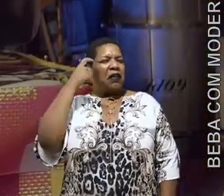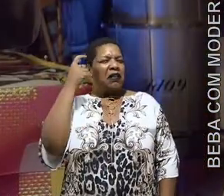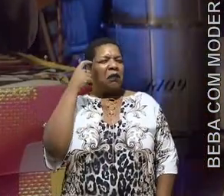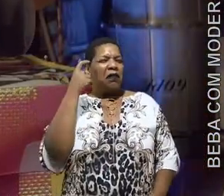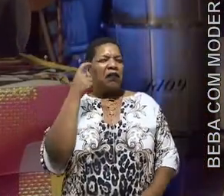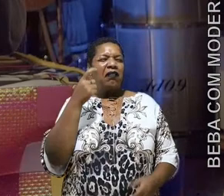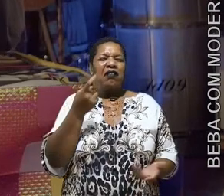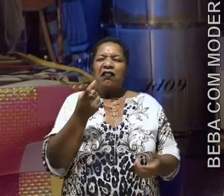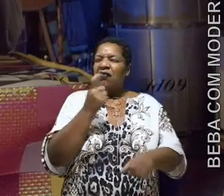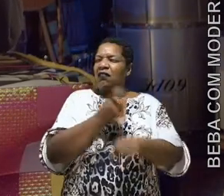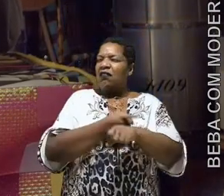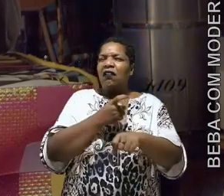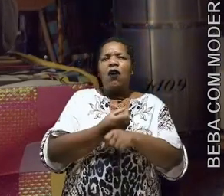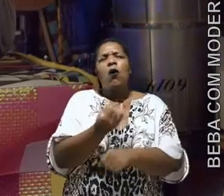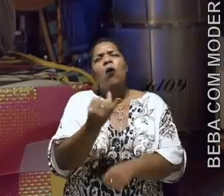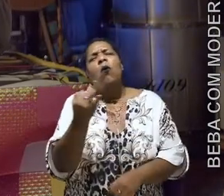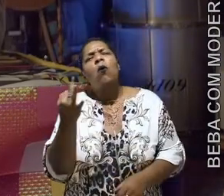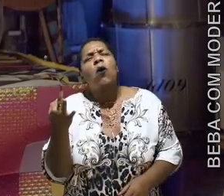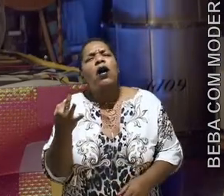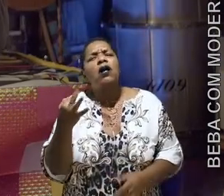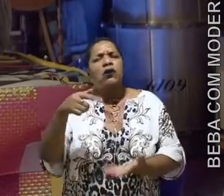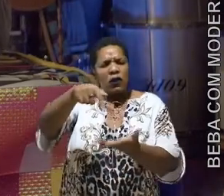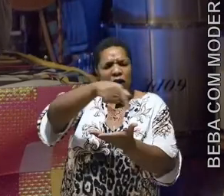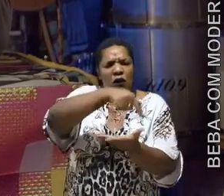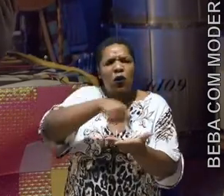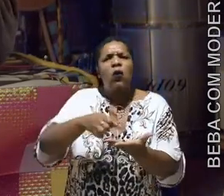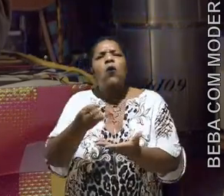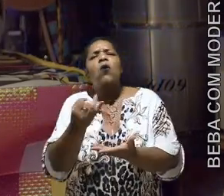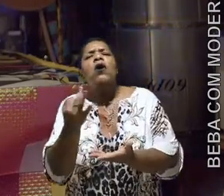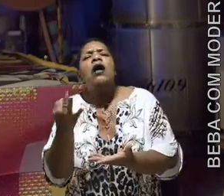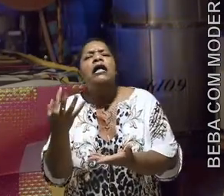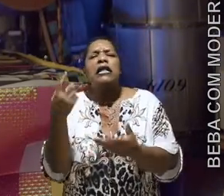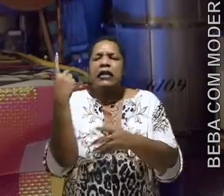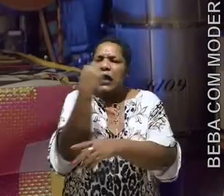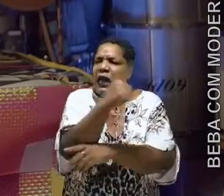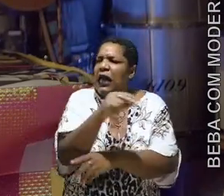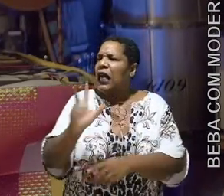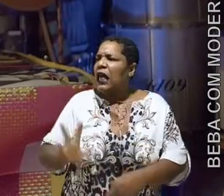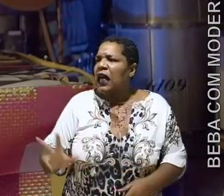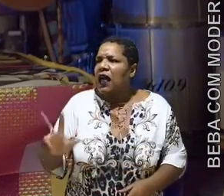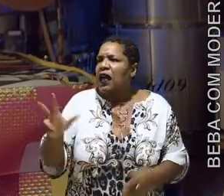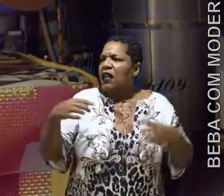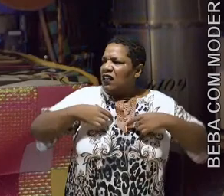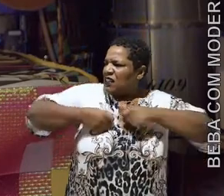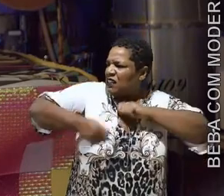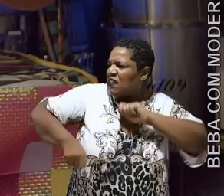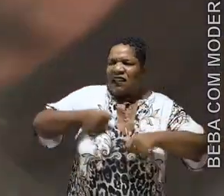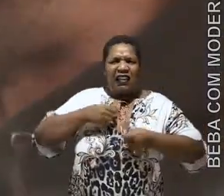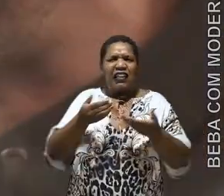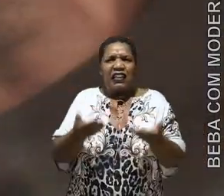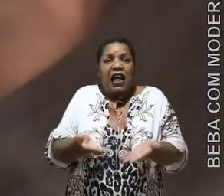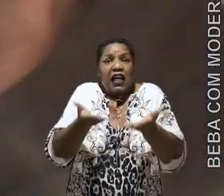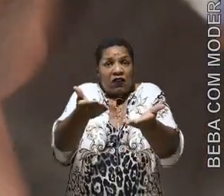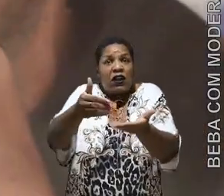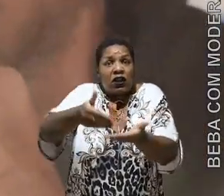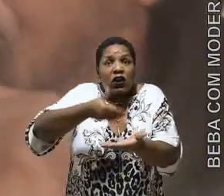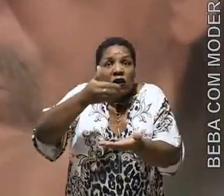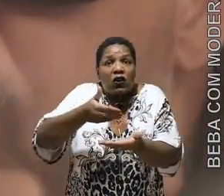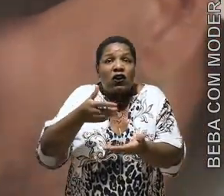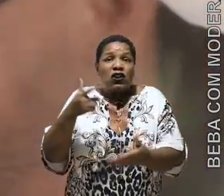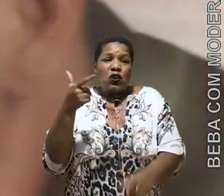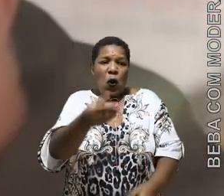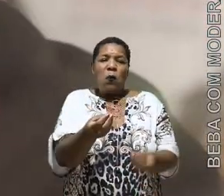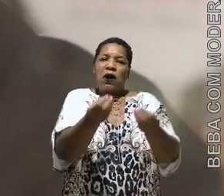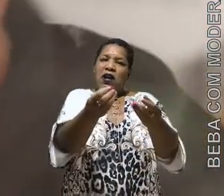pensamento primata a quilômetros quantas quebradas qualquer roupa rasgada churrasco sério serve